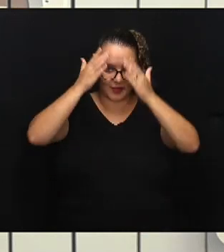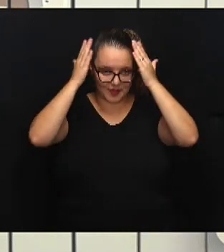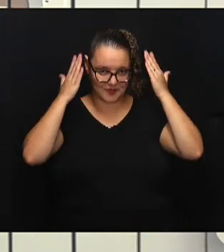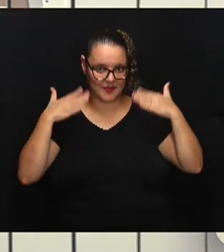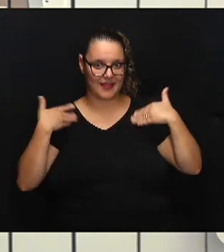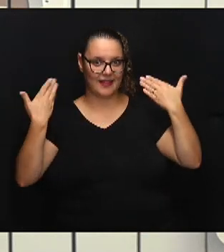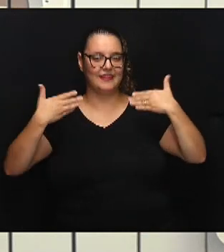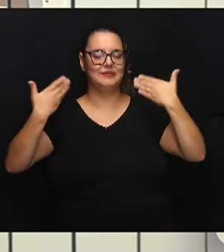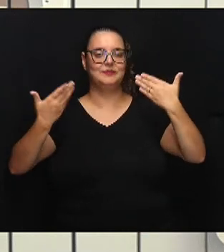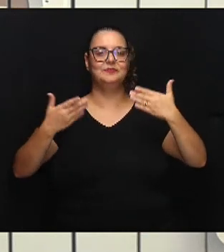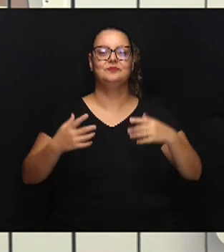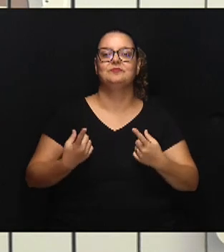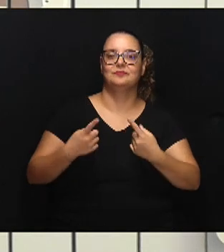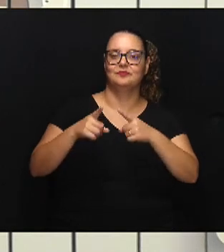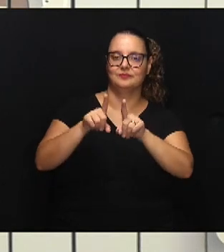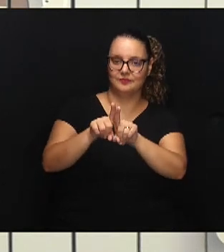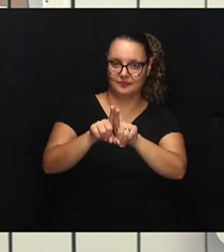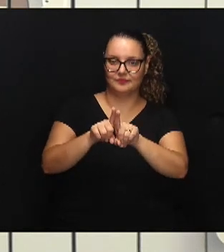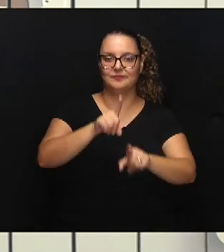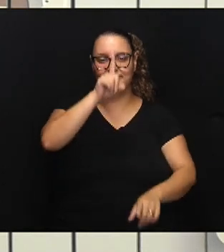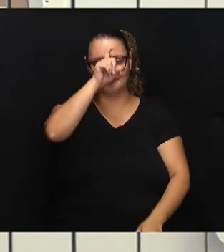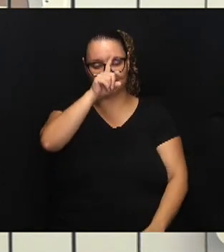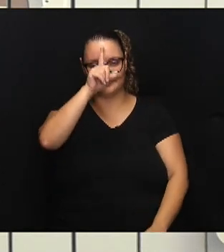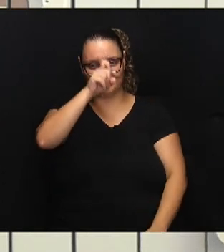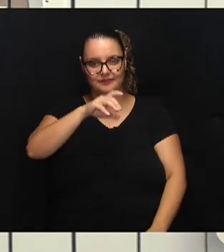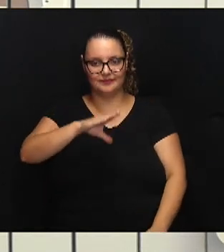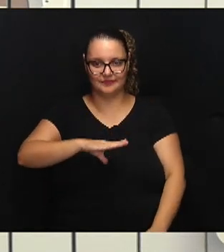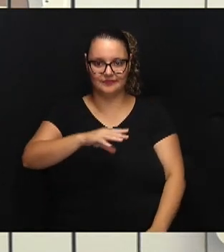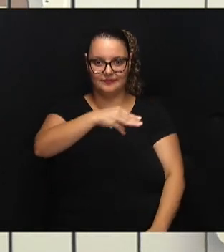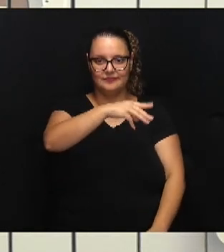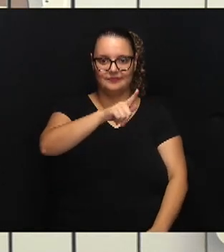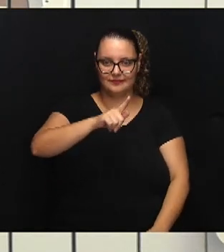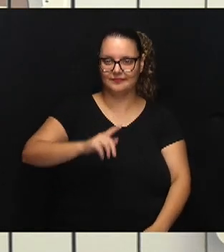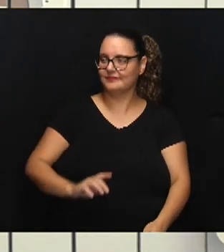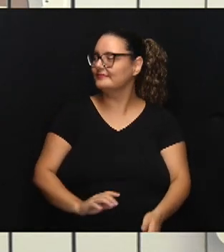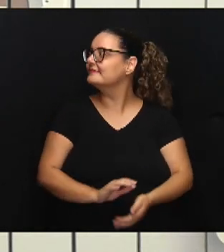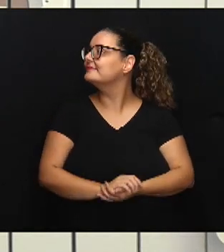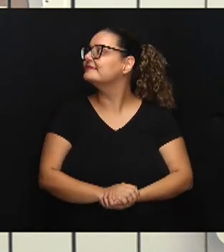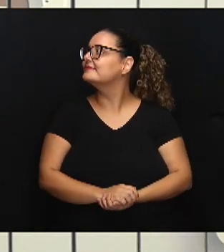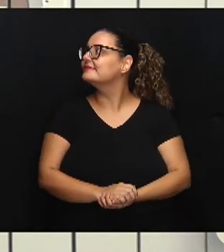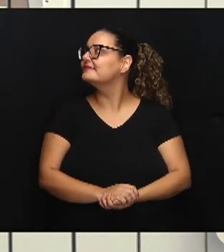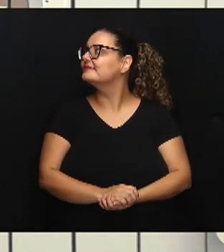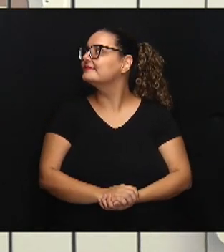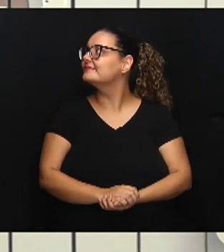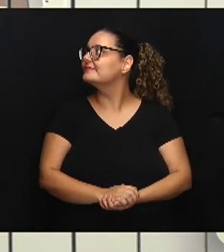que realiza uma parceria com o Hospital Municipal Mário Gatti.